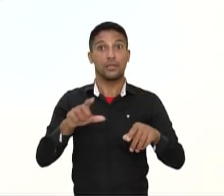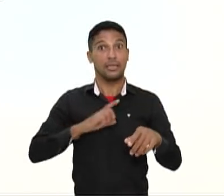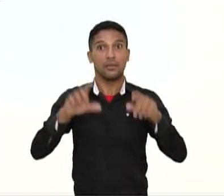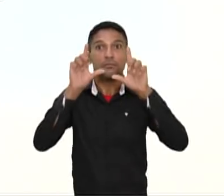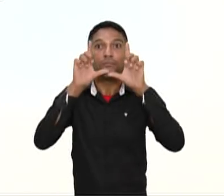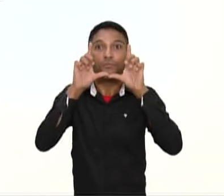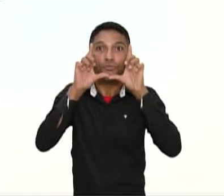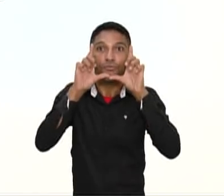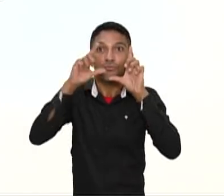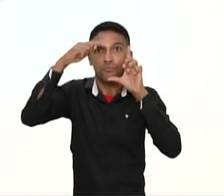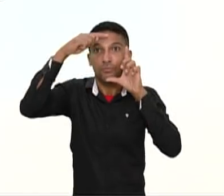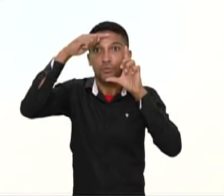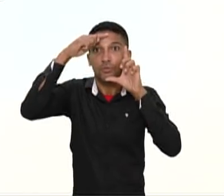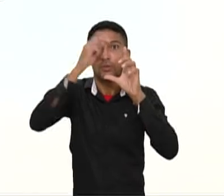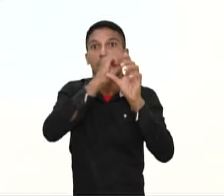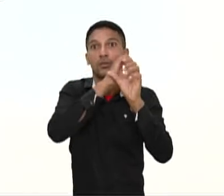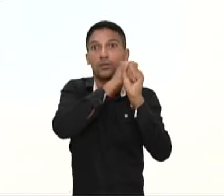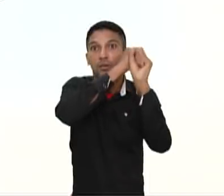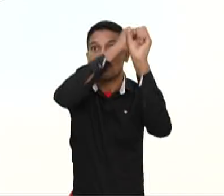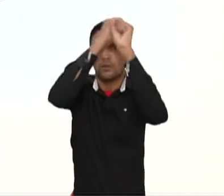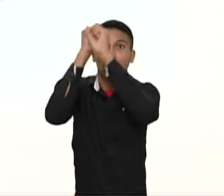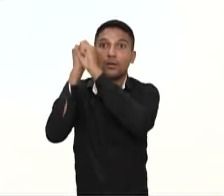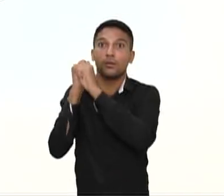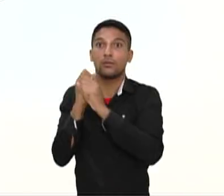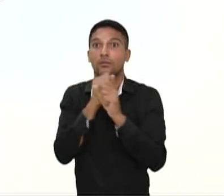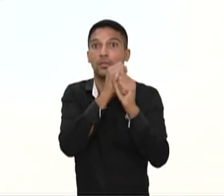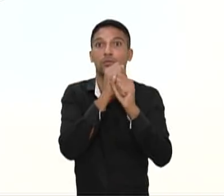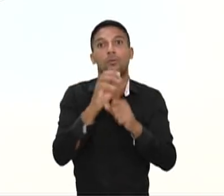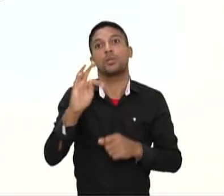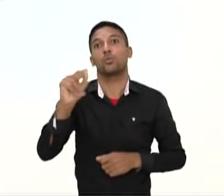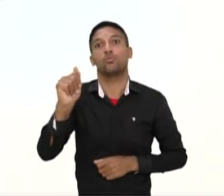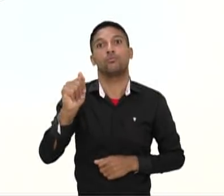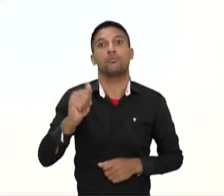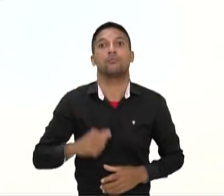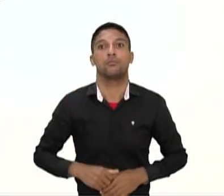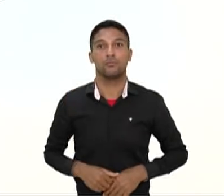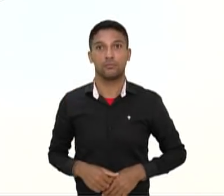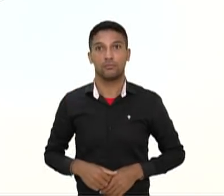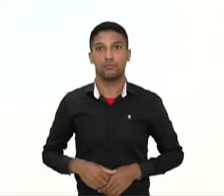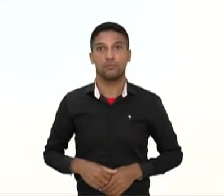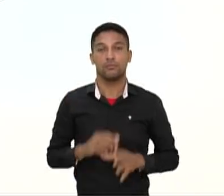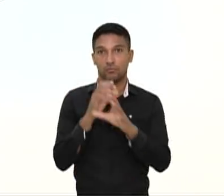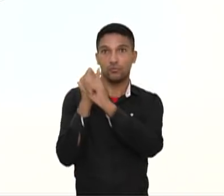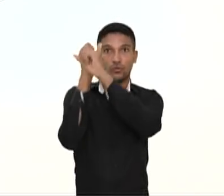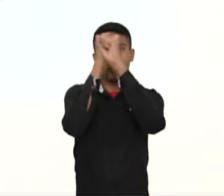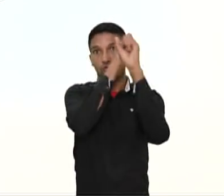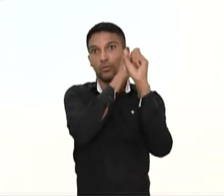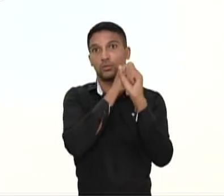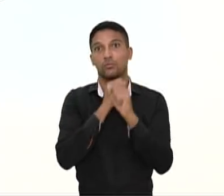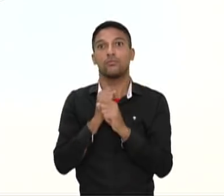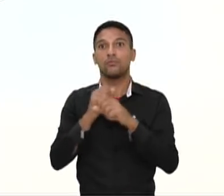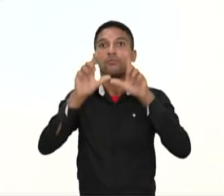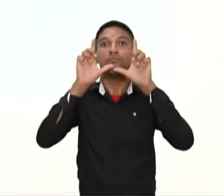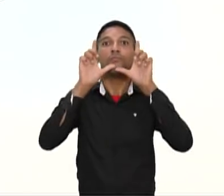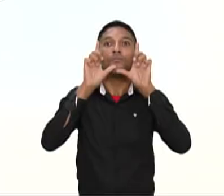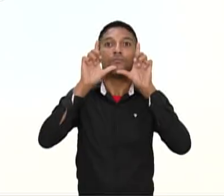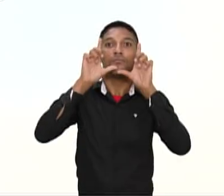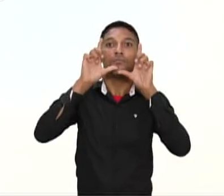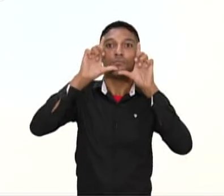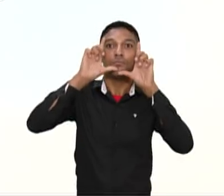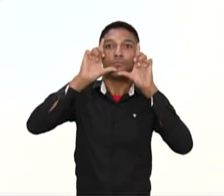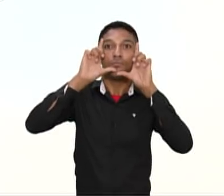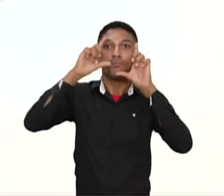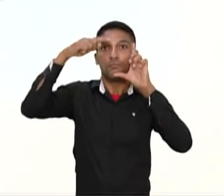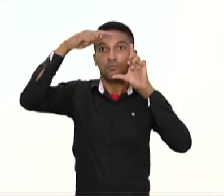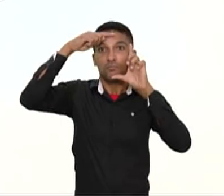figura. Soma das medidas, né? Você pega todas as medidinhas lá e soma tudo. Todo mundo, não pode esquecer de